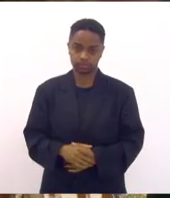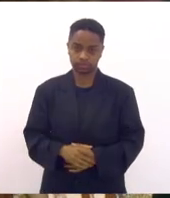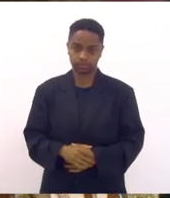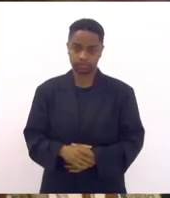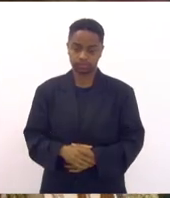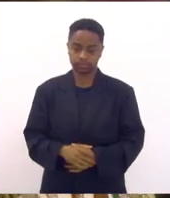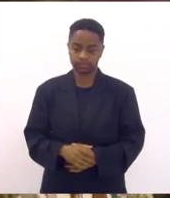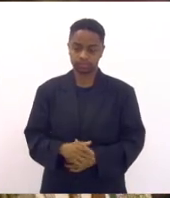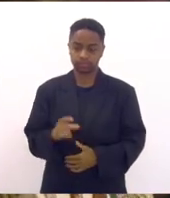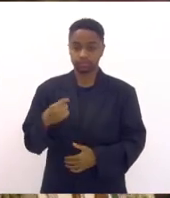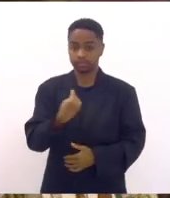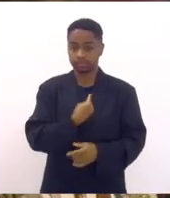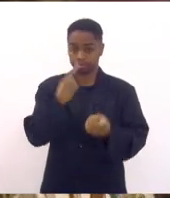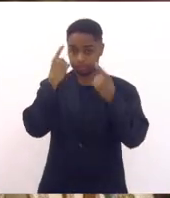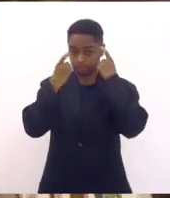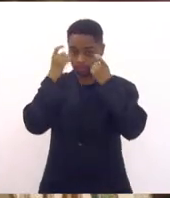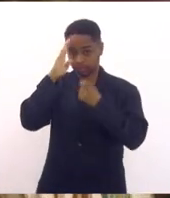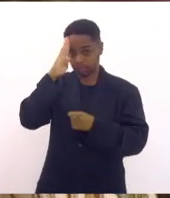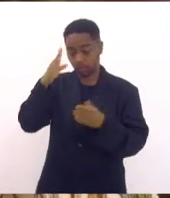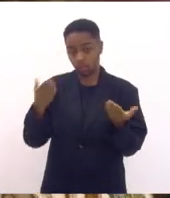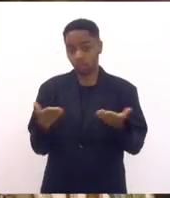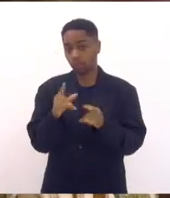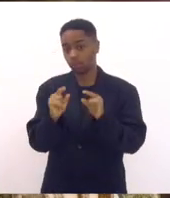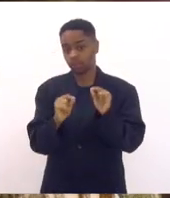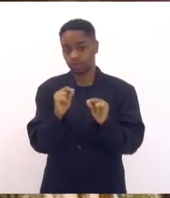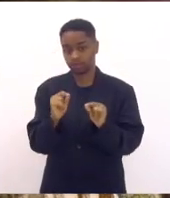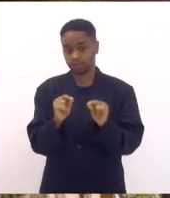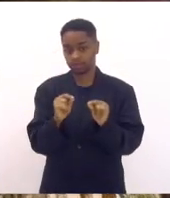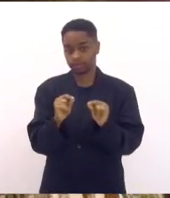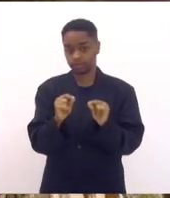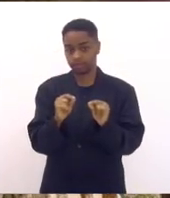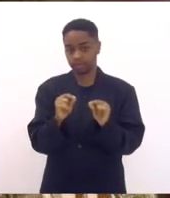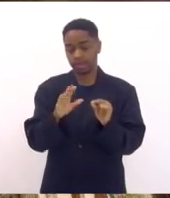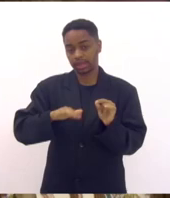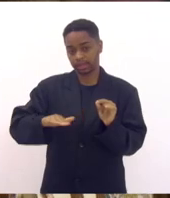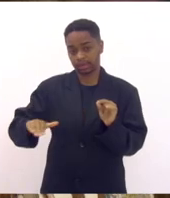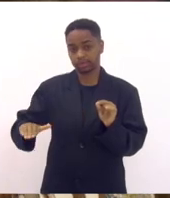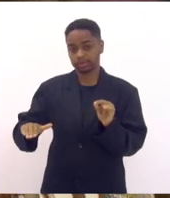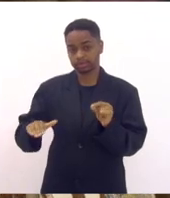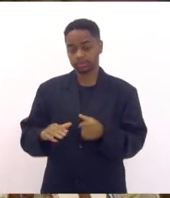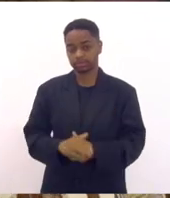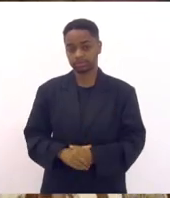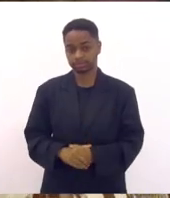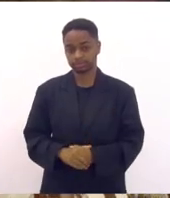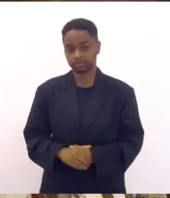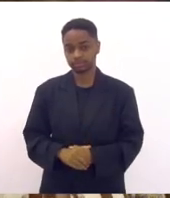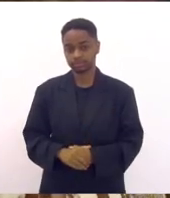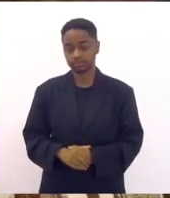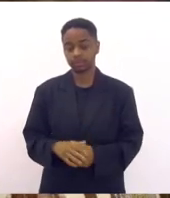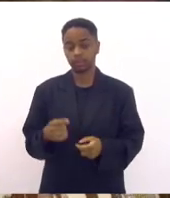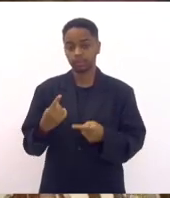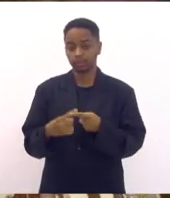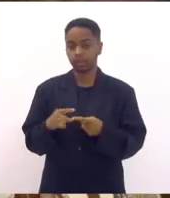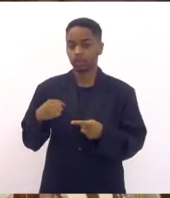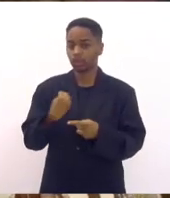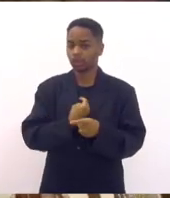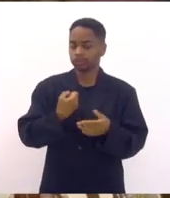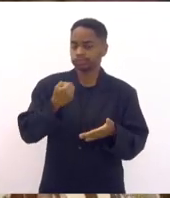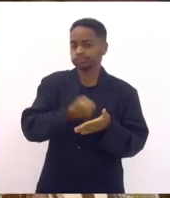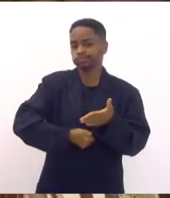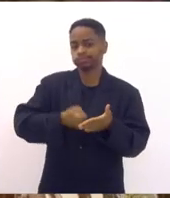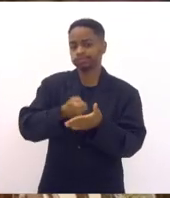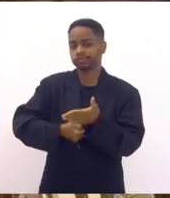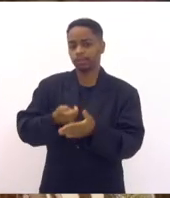nossa maior preocupação hoje gente é o menor de idade são as crianças tivemos uma batalha muito grande há pouco